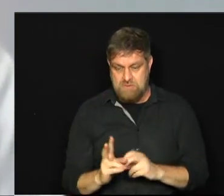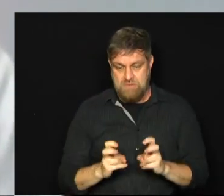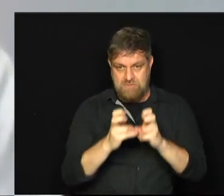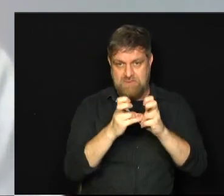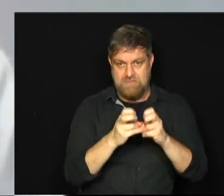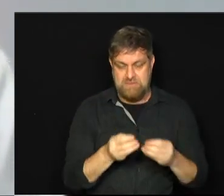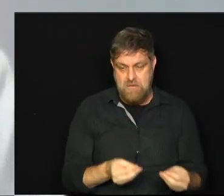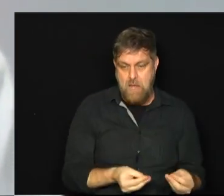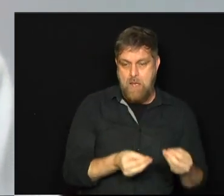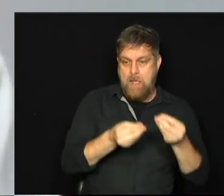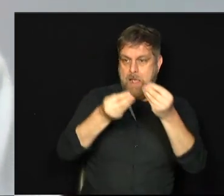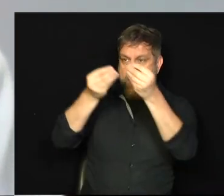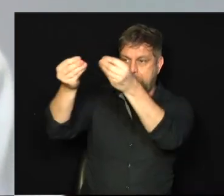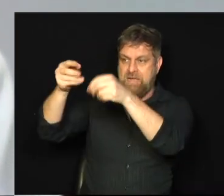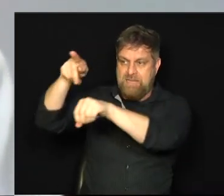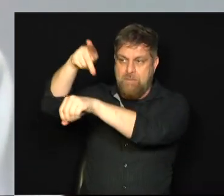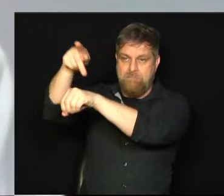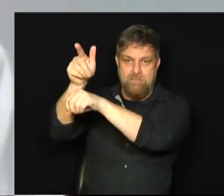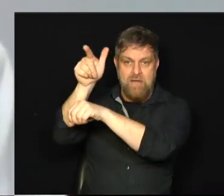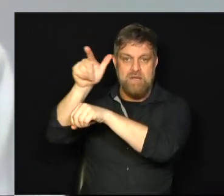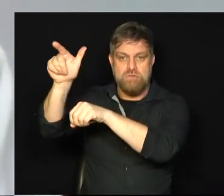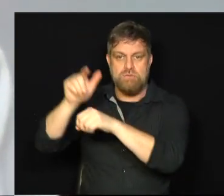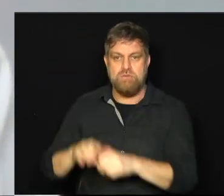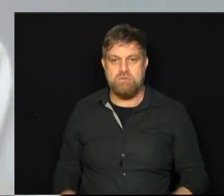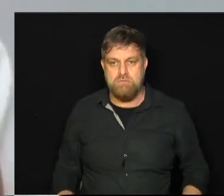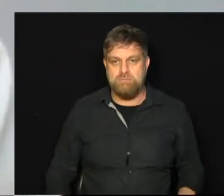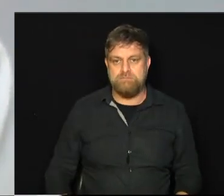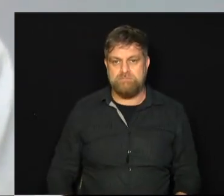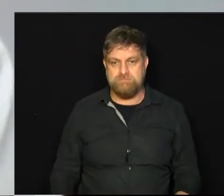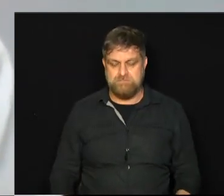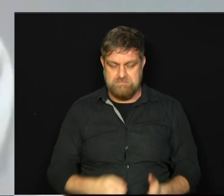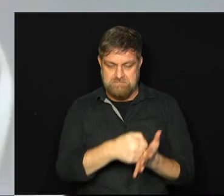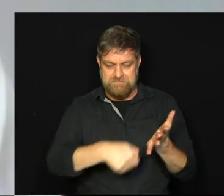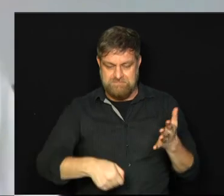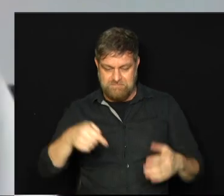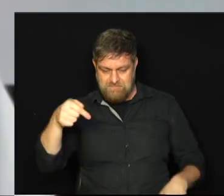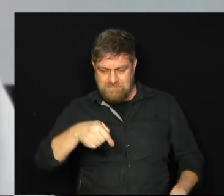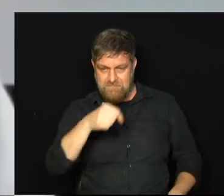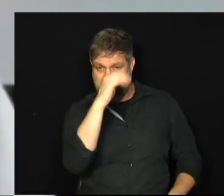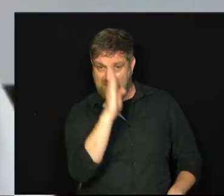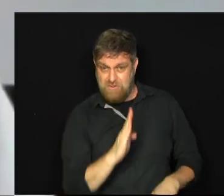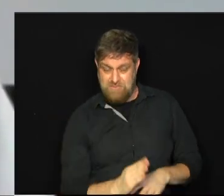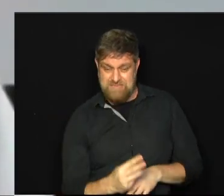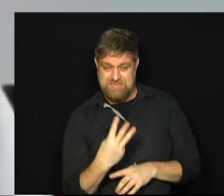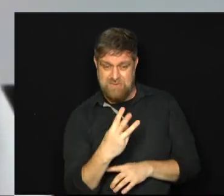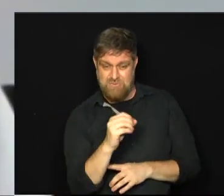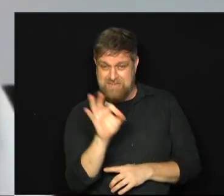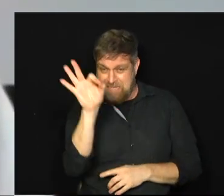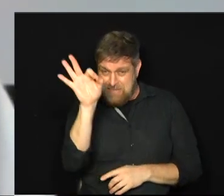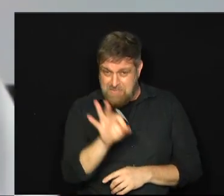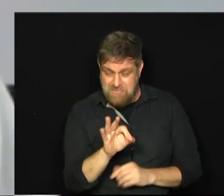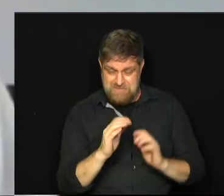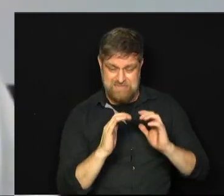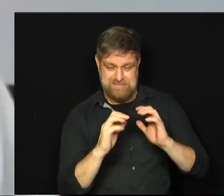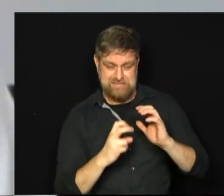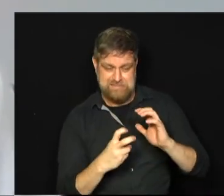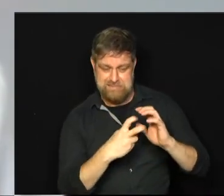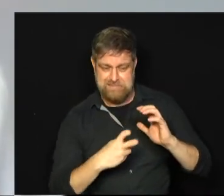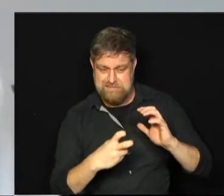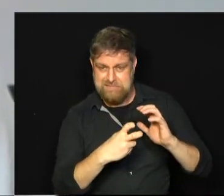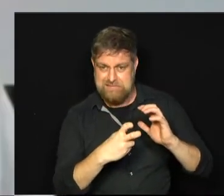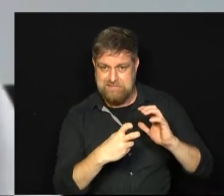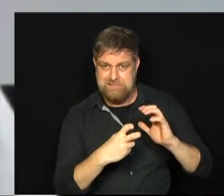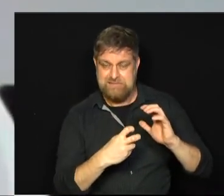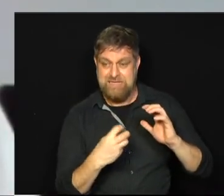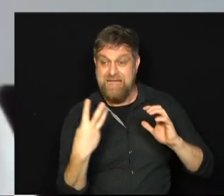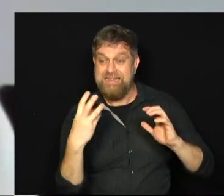para um agente internacional que cerca de 30% das crianças com tumor cerebral sobrevivem